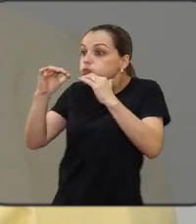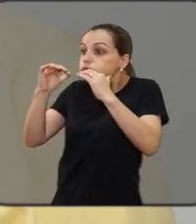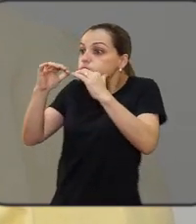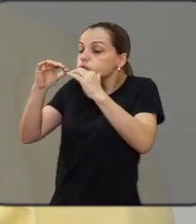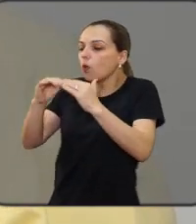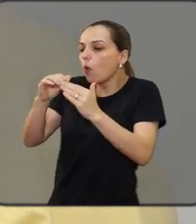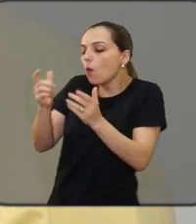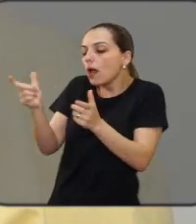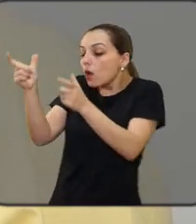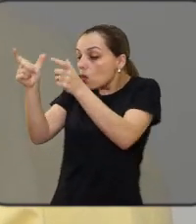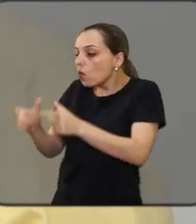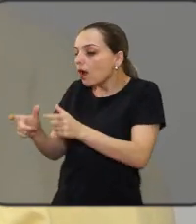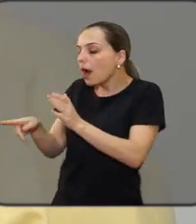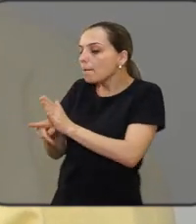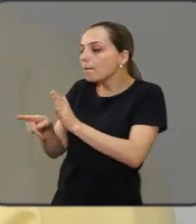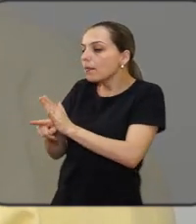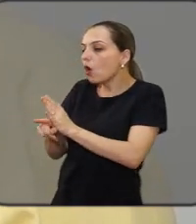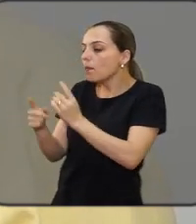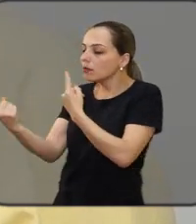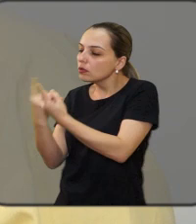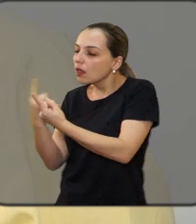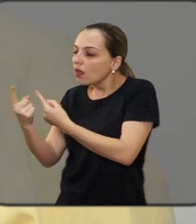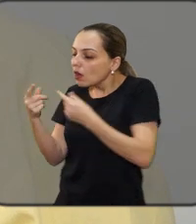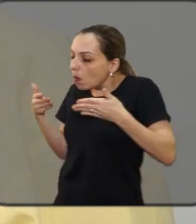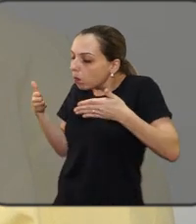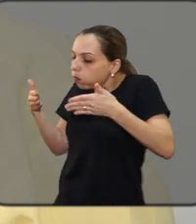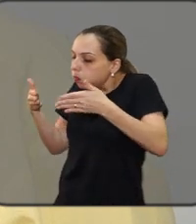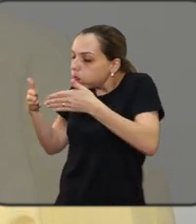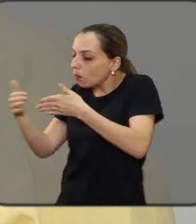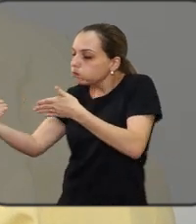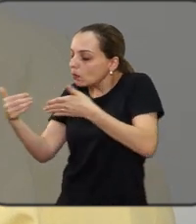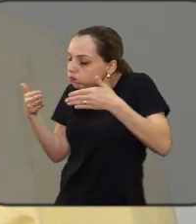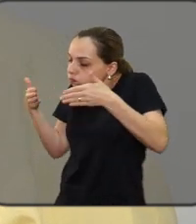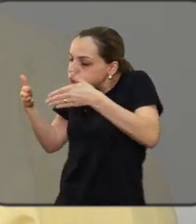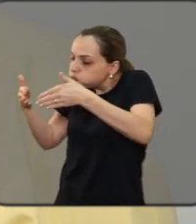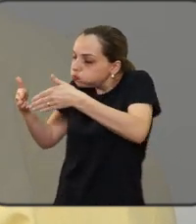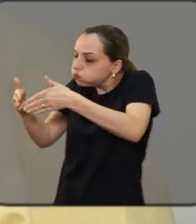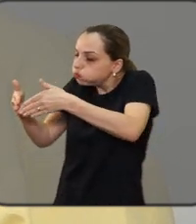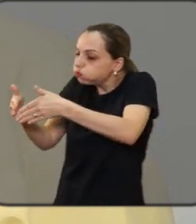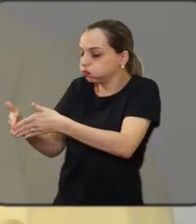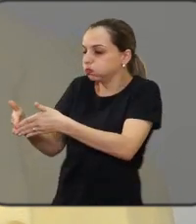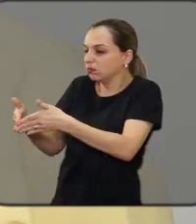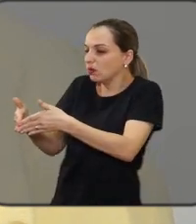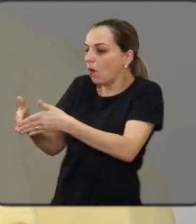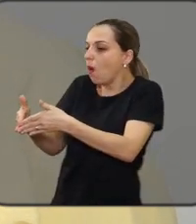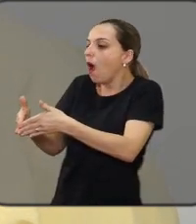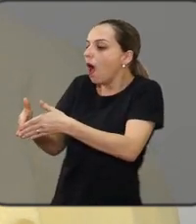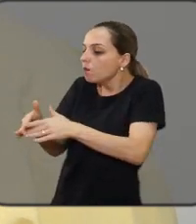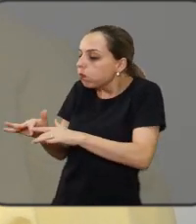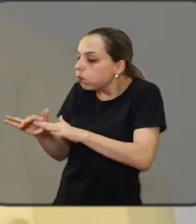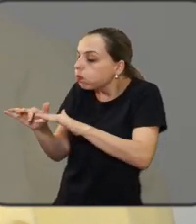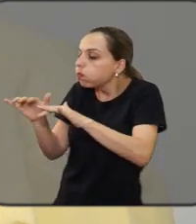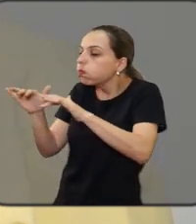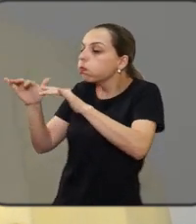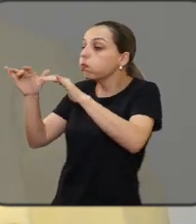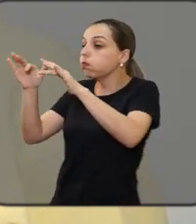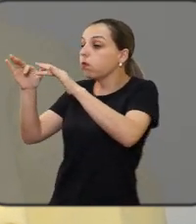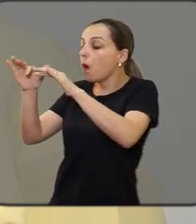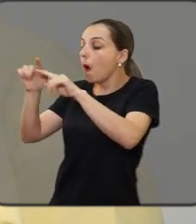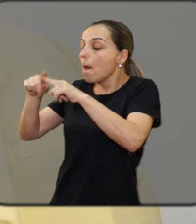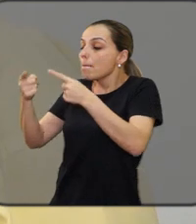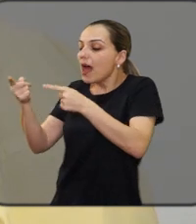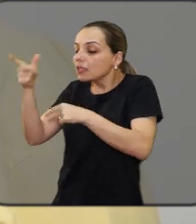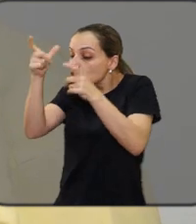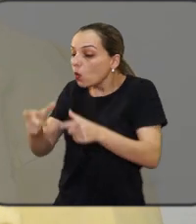onde juntam os três córregos, lá embaixo atrás do terminal, que é o córrego do Paiva, o Ribeirão do Ouro e o córrego da Servidão. E a calha do rio não está